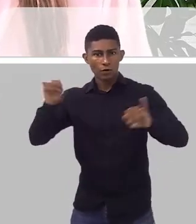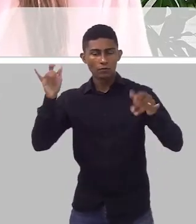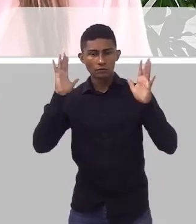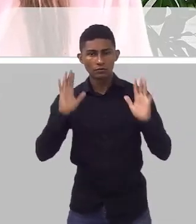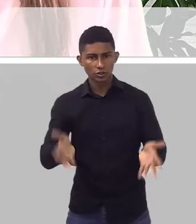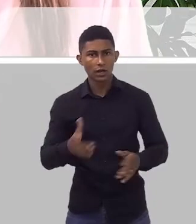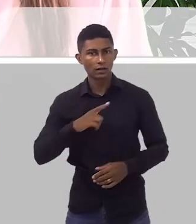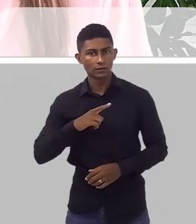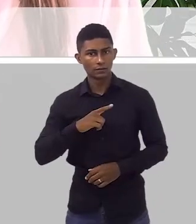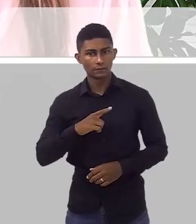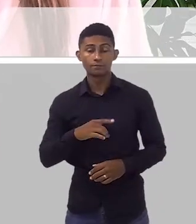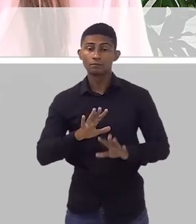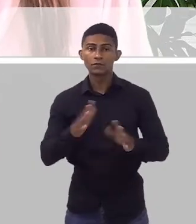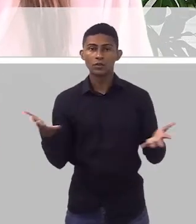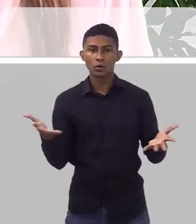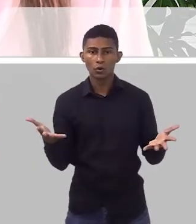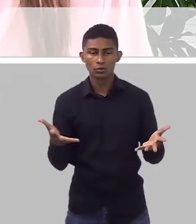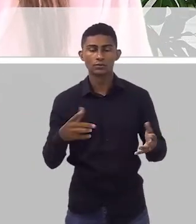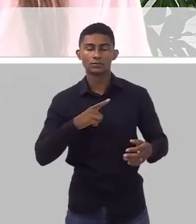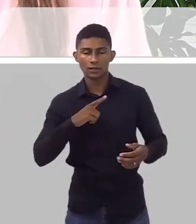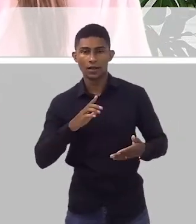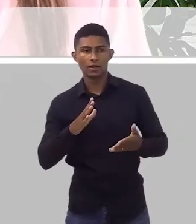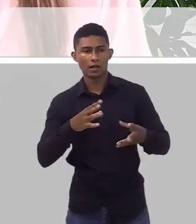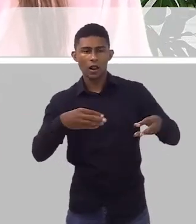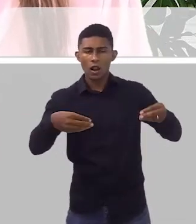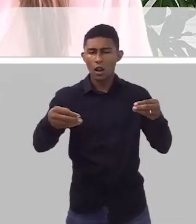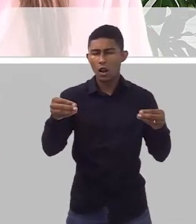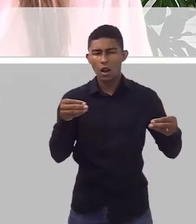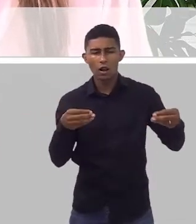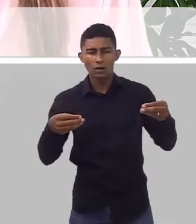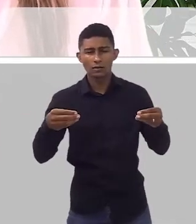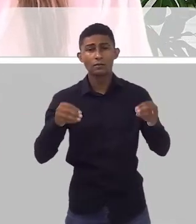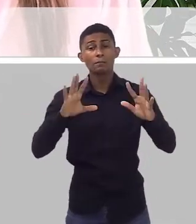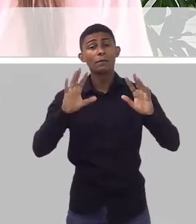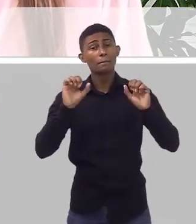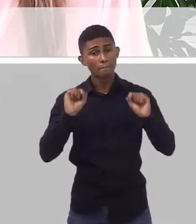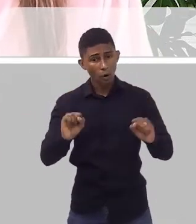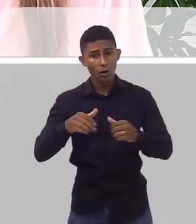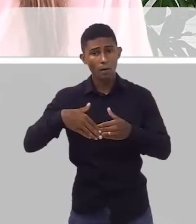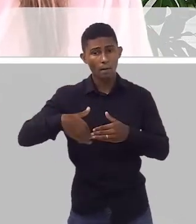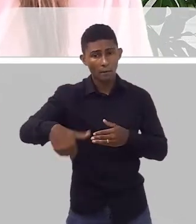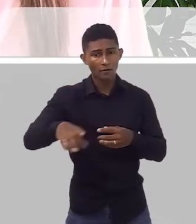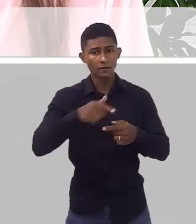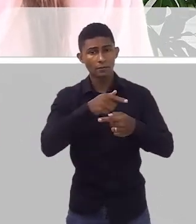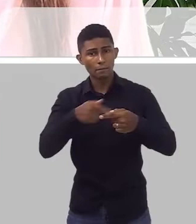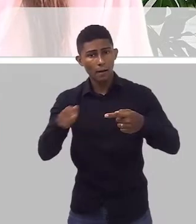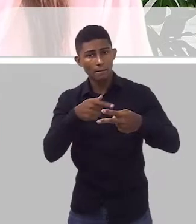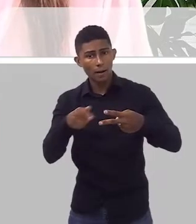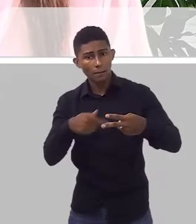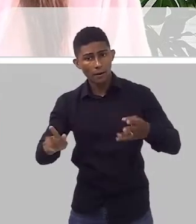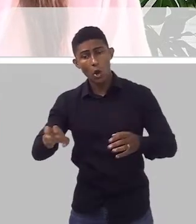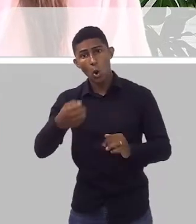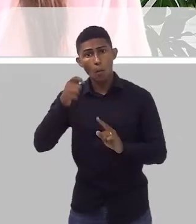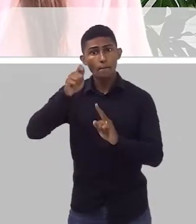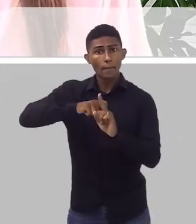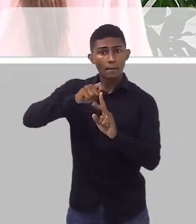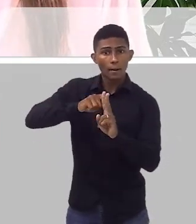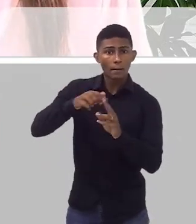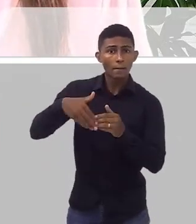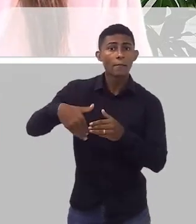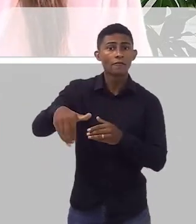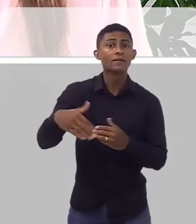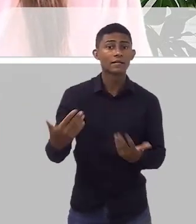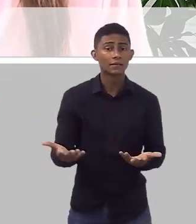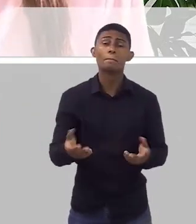flexibilizadas, hoje relaxadas, podem necessitar de revisão daqui a algumas semanas, daqui a alguns meses. E a gente voltar a